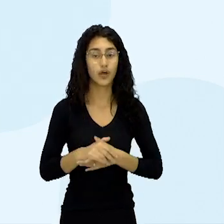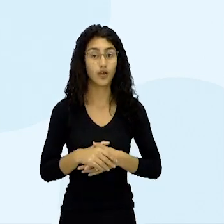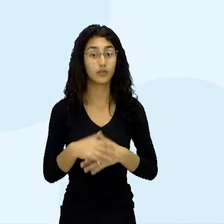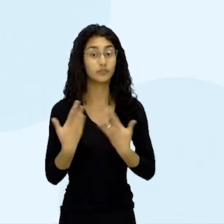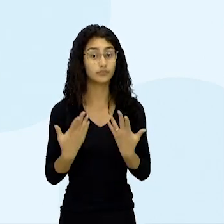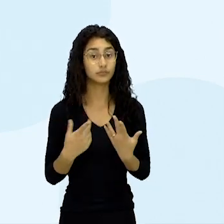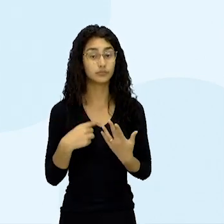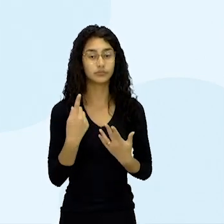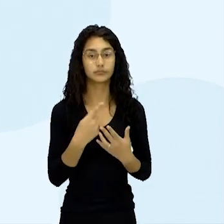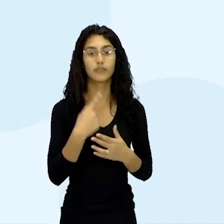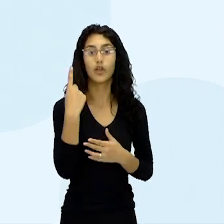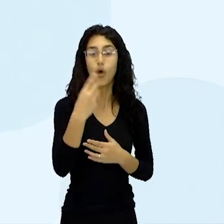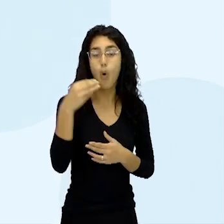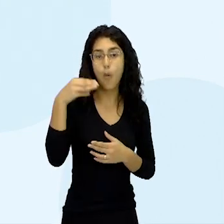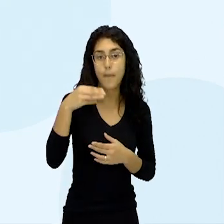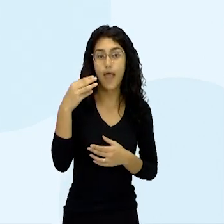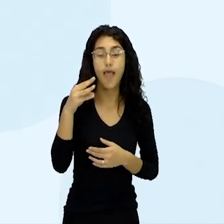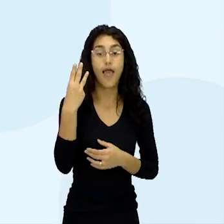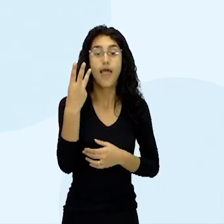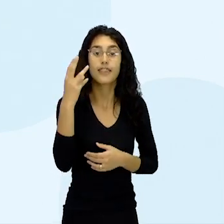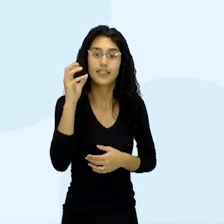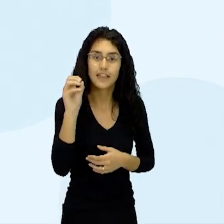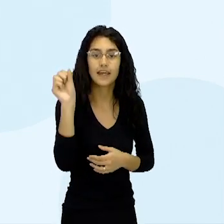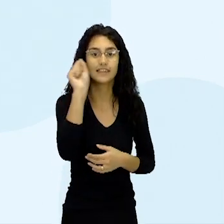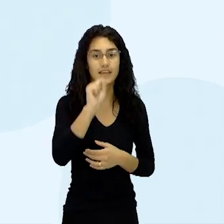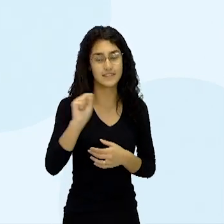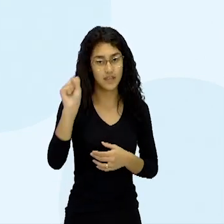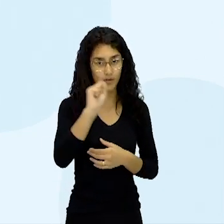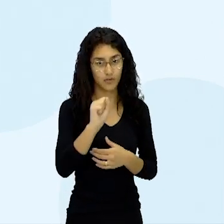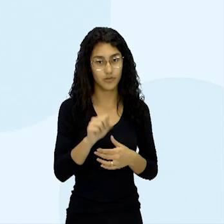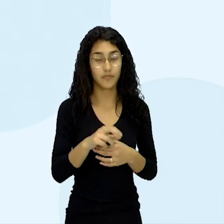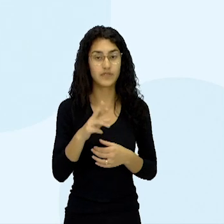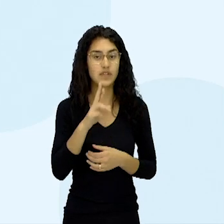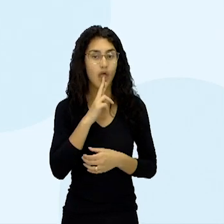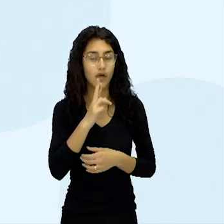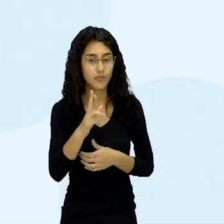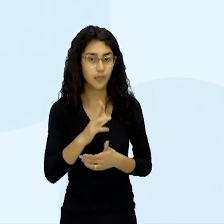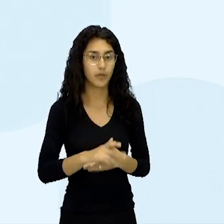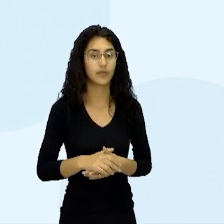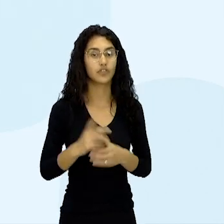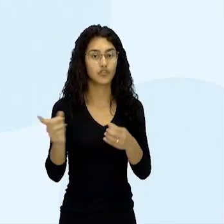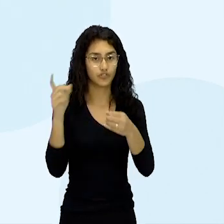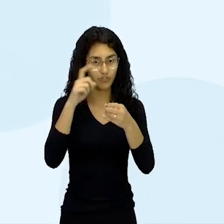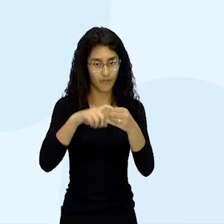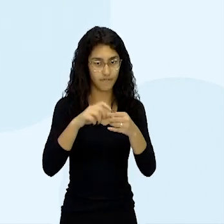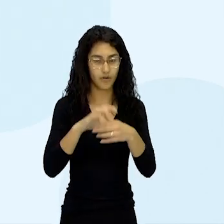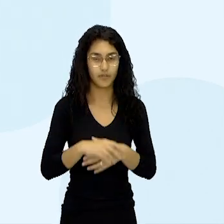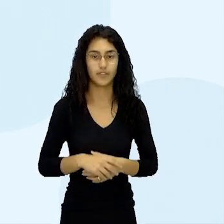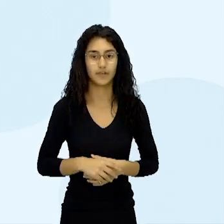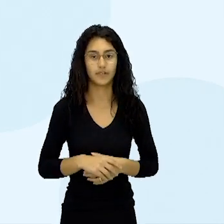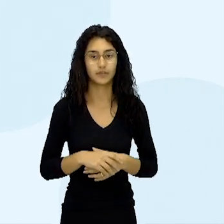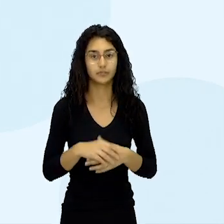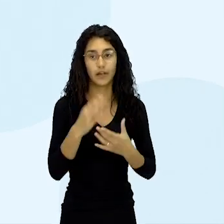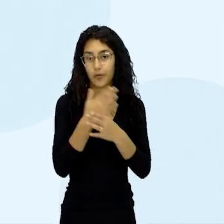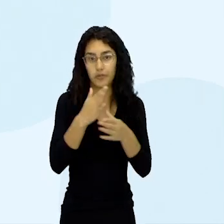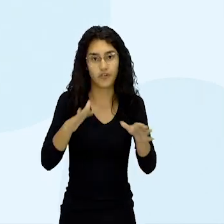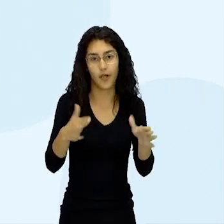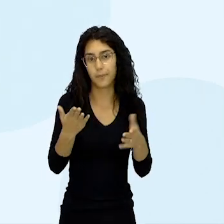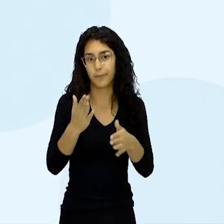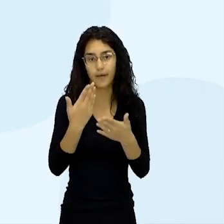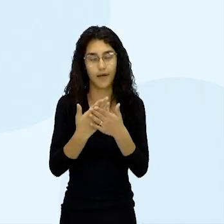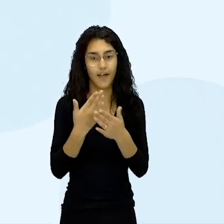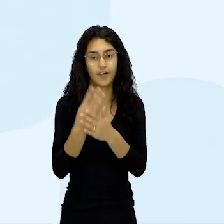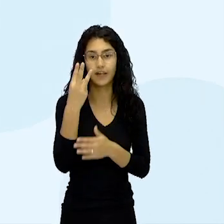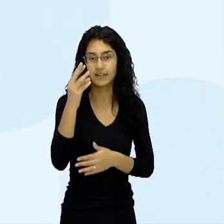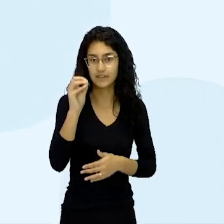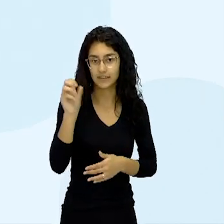dar 1 minuto, 30 segundos para vocês comentarem aí. A gente já volta para praticamente encerrar a aula,